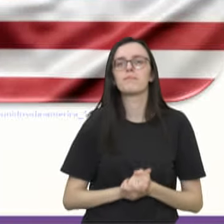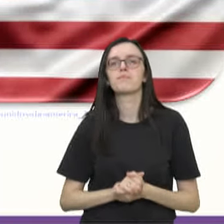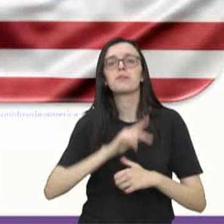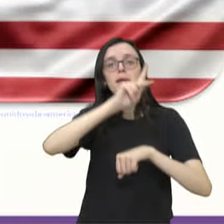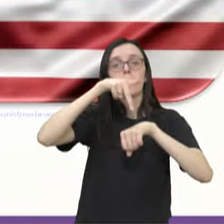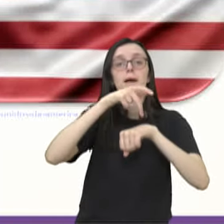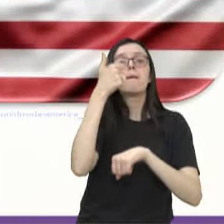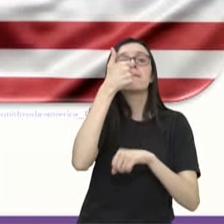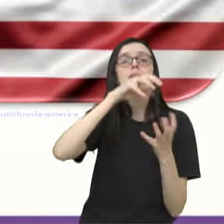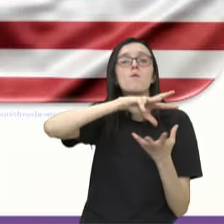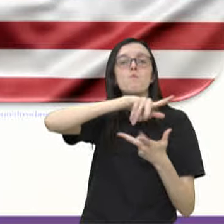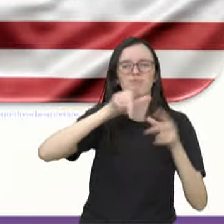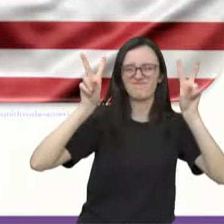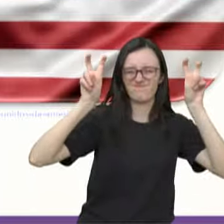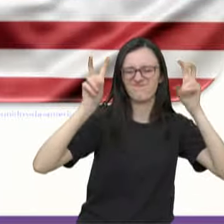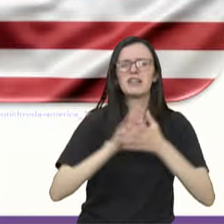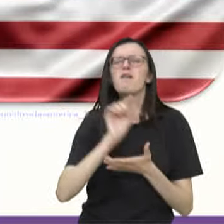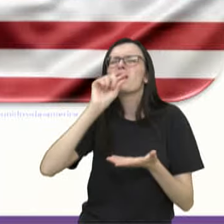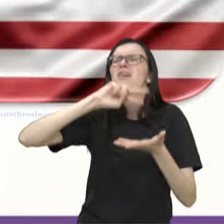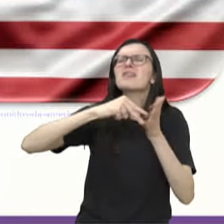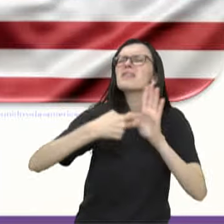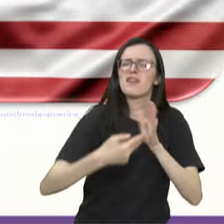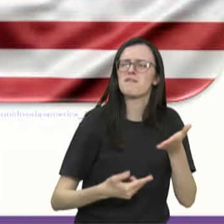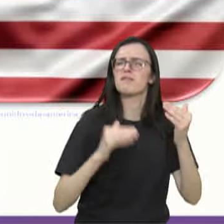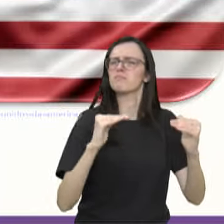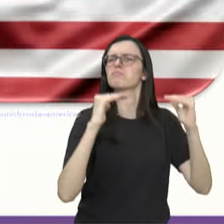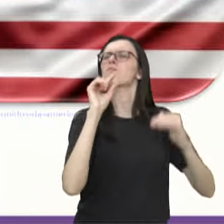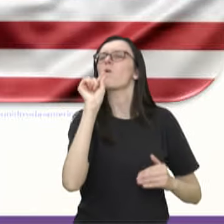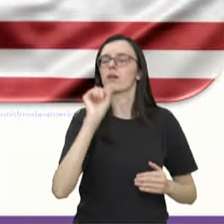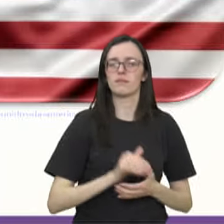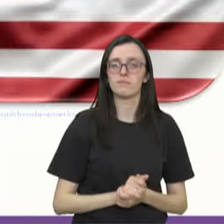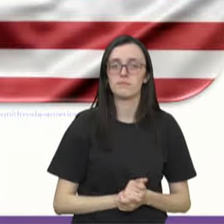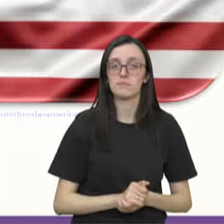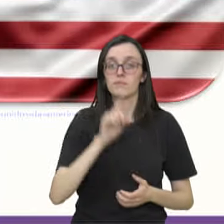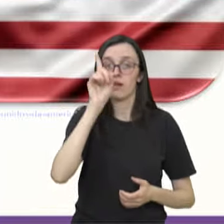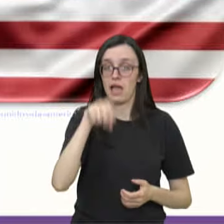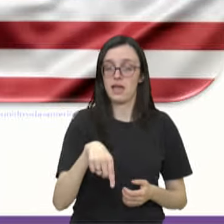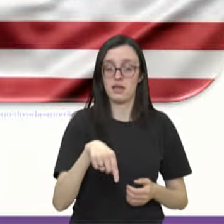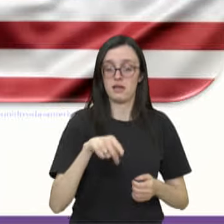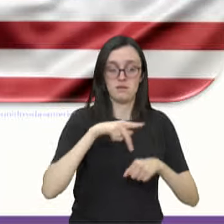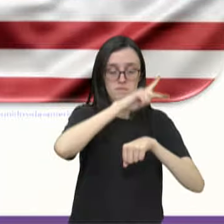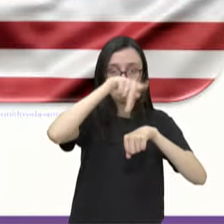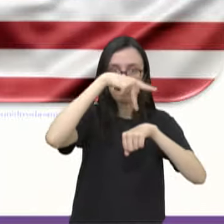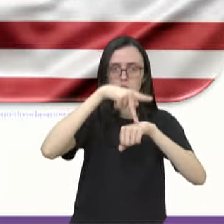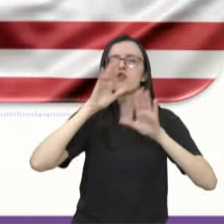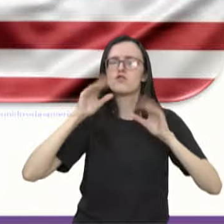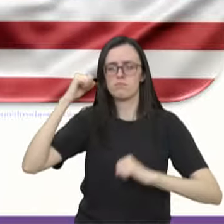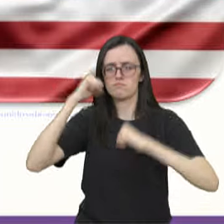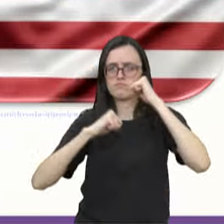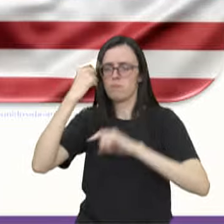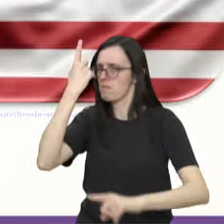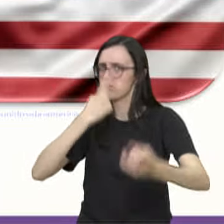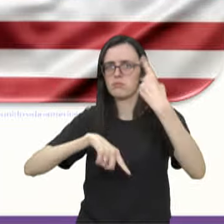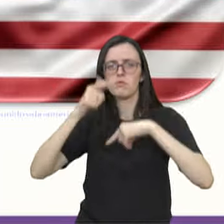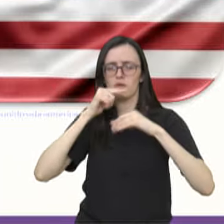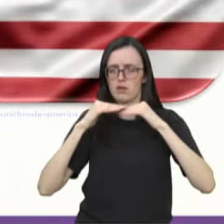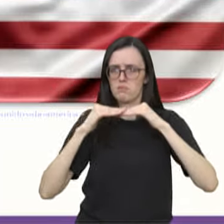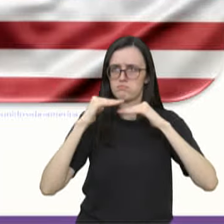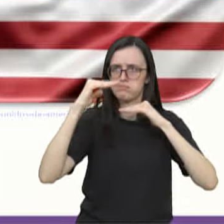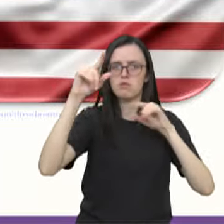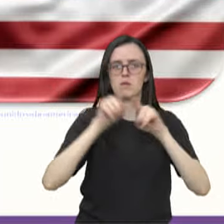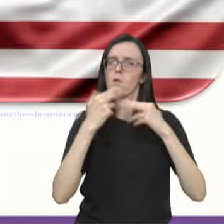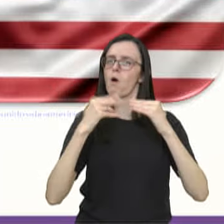países de primeiro mundo. O que vem a ser esses países de primeiro mundo? São aqueles que apresentaram uma industrialização consolidada e uma